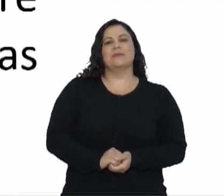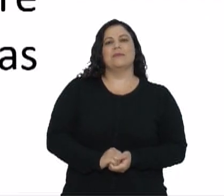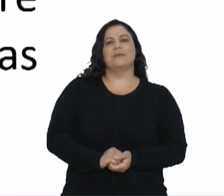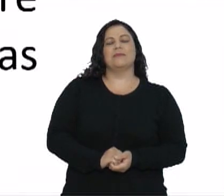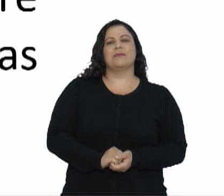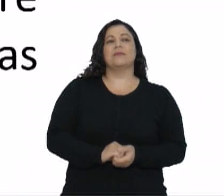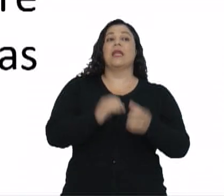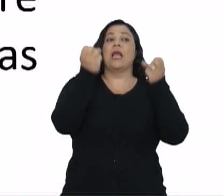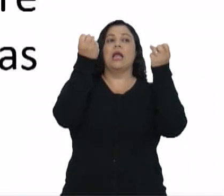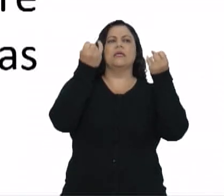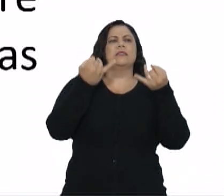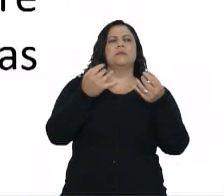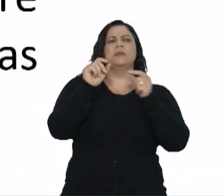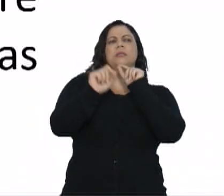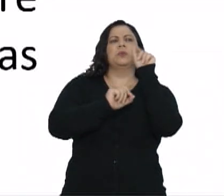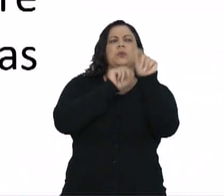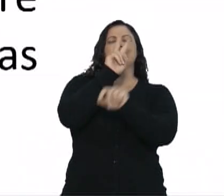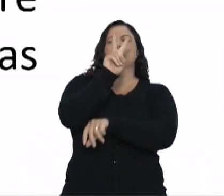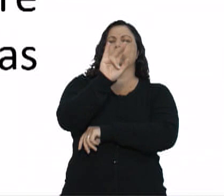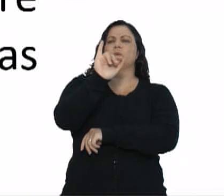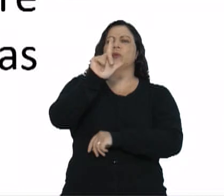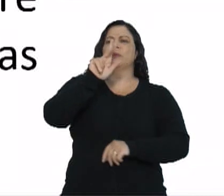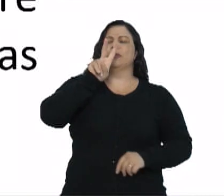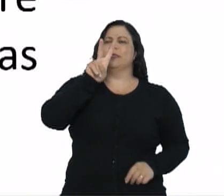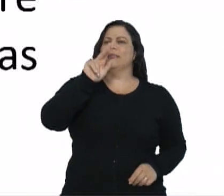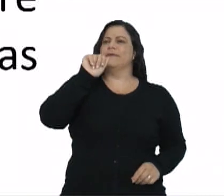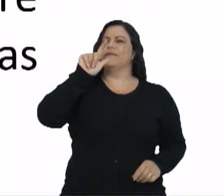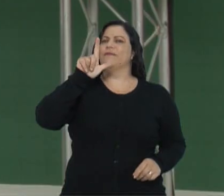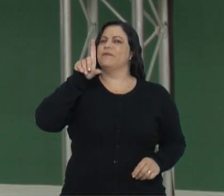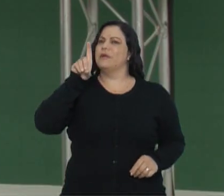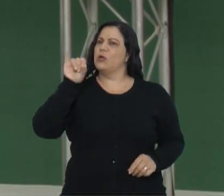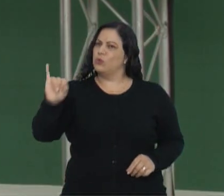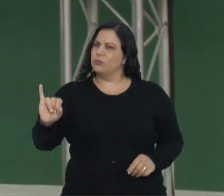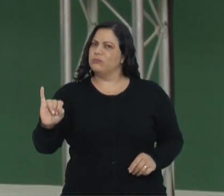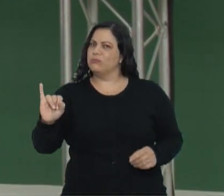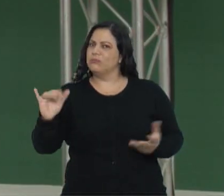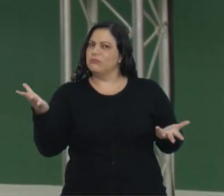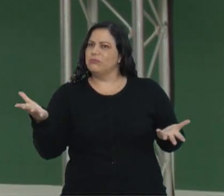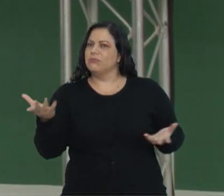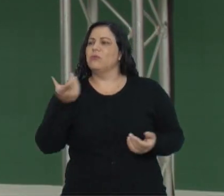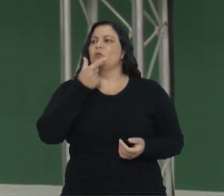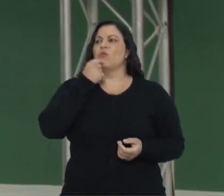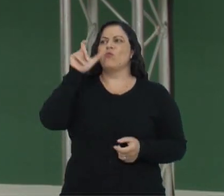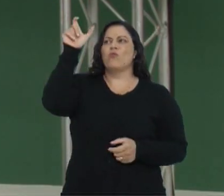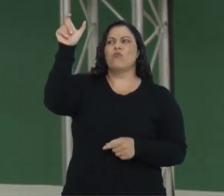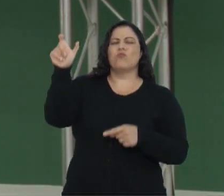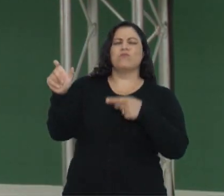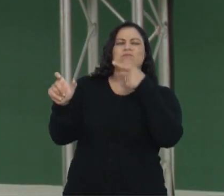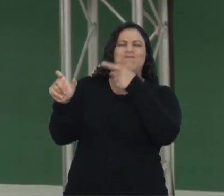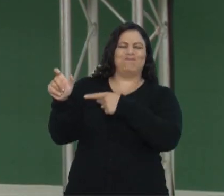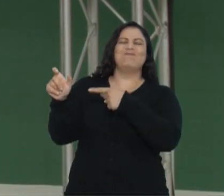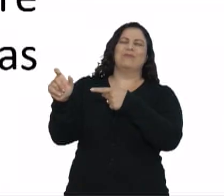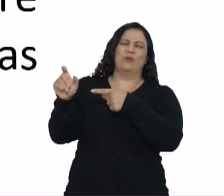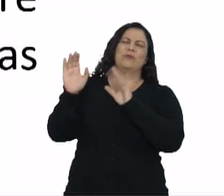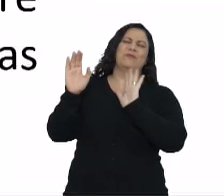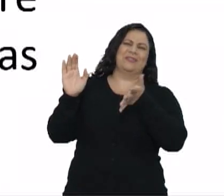Falando do Vivaldi, Antônio Vivaldi. Chegamos no cara das 4 estações, que com certeza você ouviu